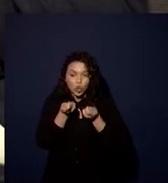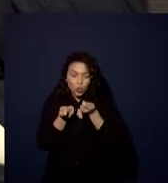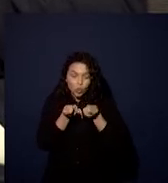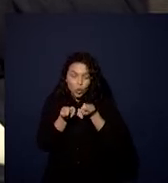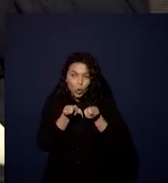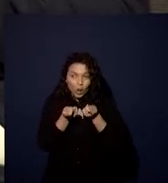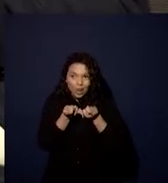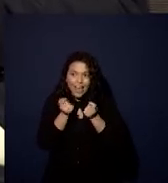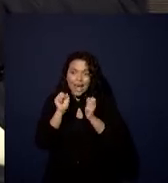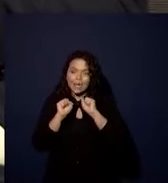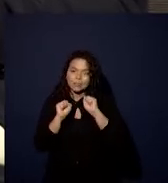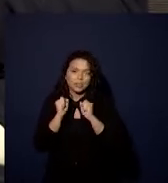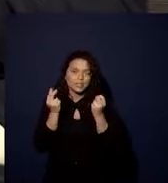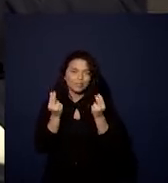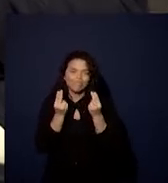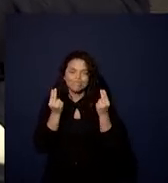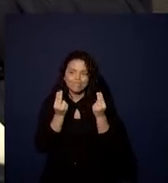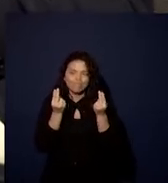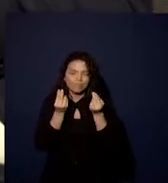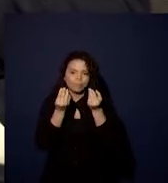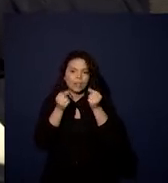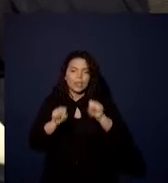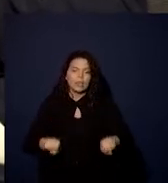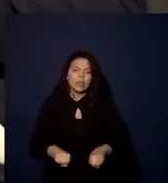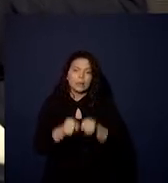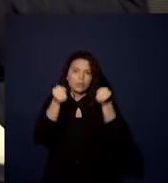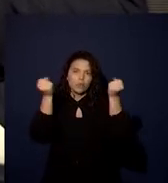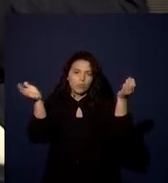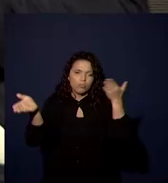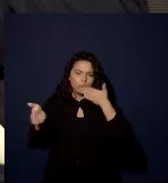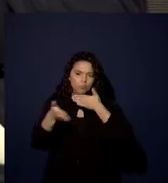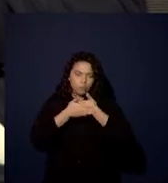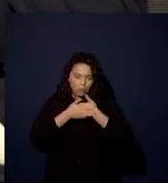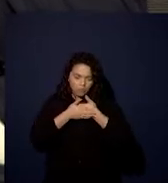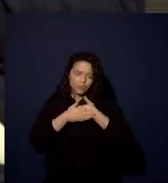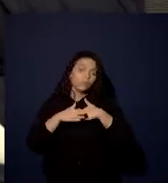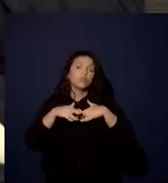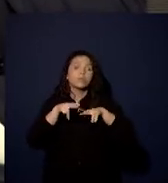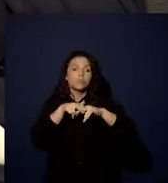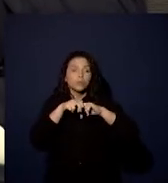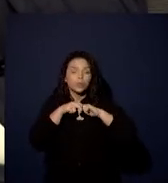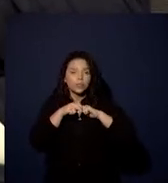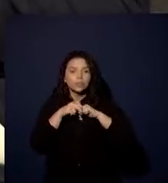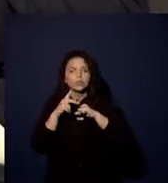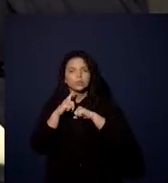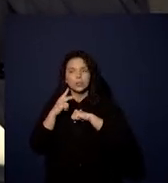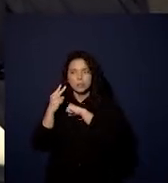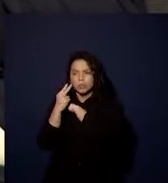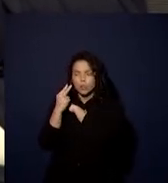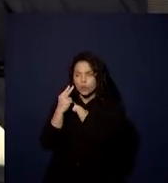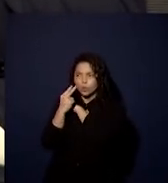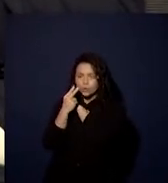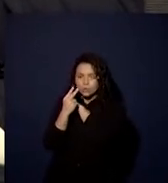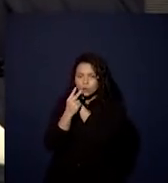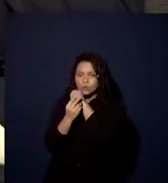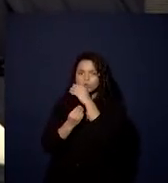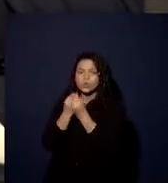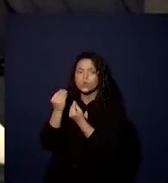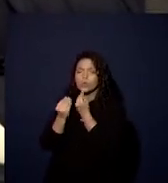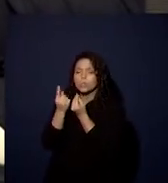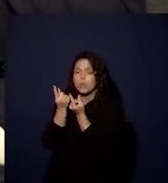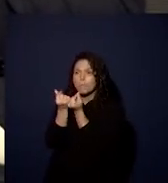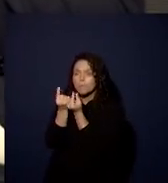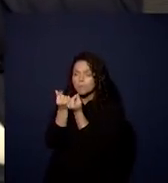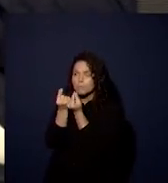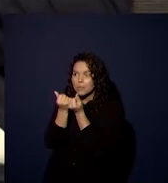sobreviveram Então acho que esse é o risco acho que você tá distribuição é muito protegido disso que ele compra e vende o produto é